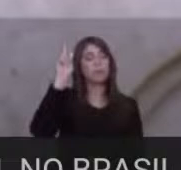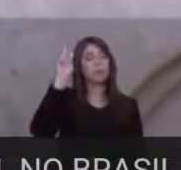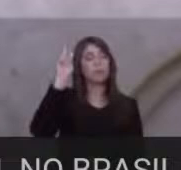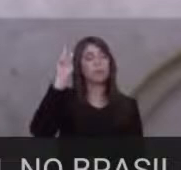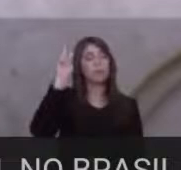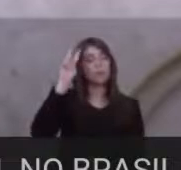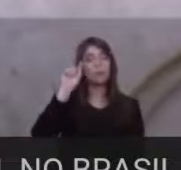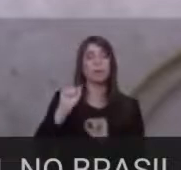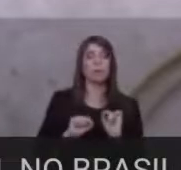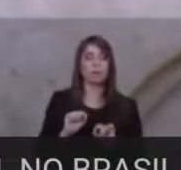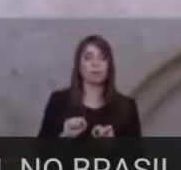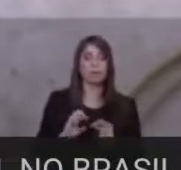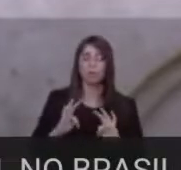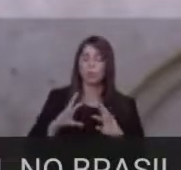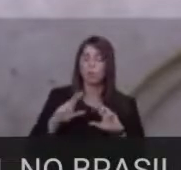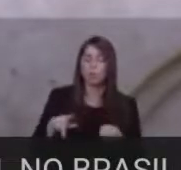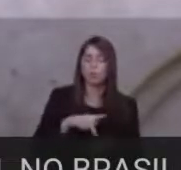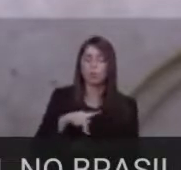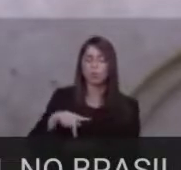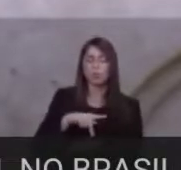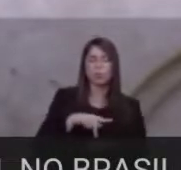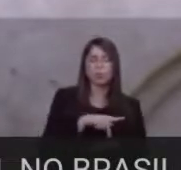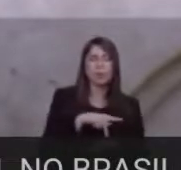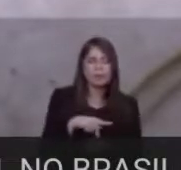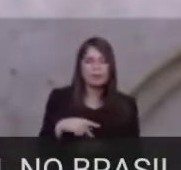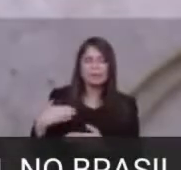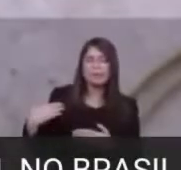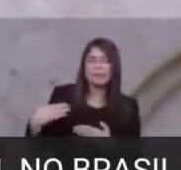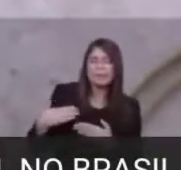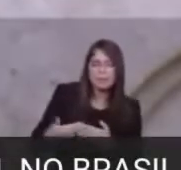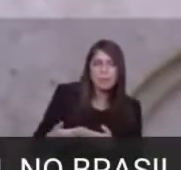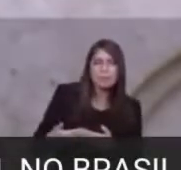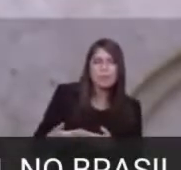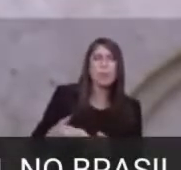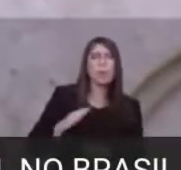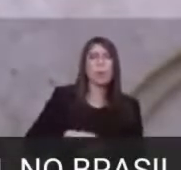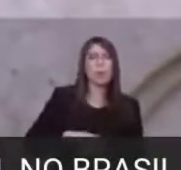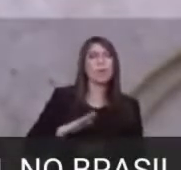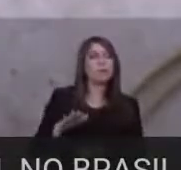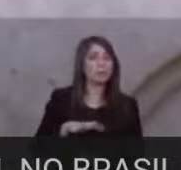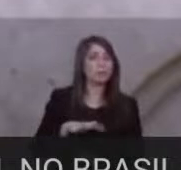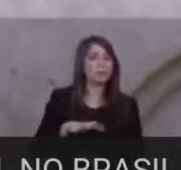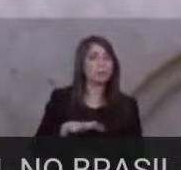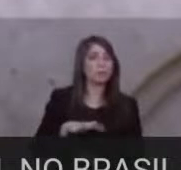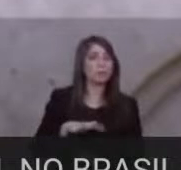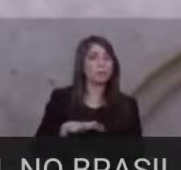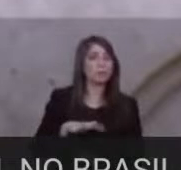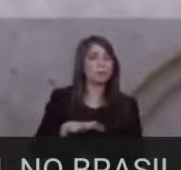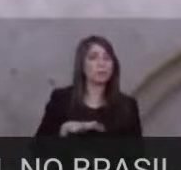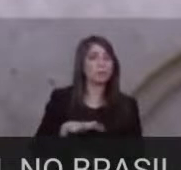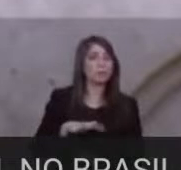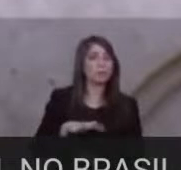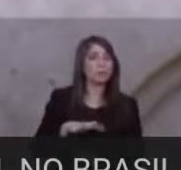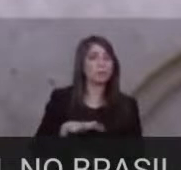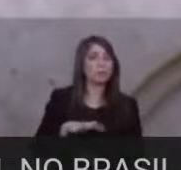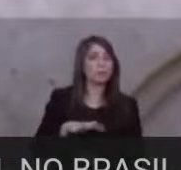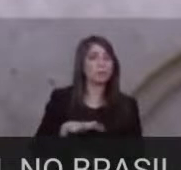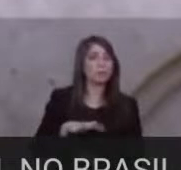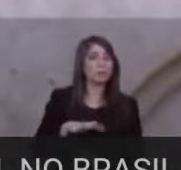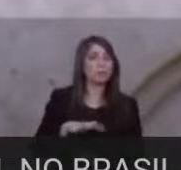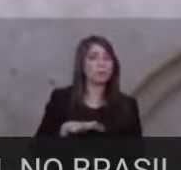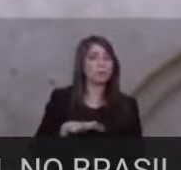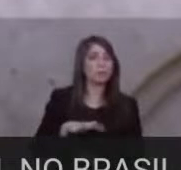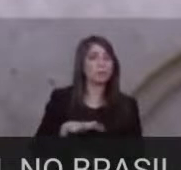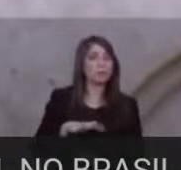né? Todos os países que recentemente viveram o retrocesso democrático... Cara de pau demais, os caras estavam lá... Não, e tem